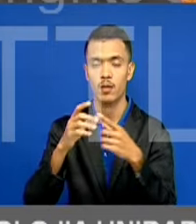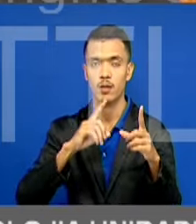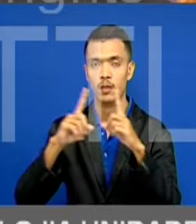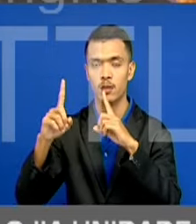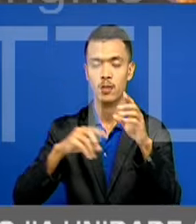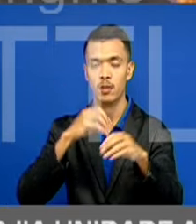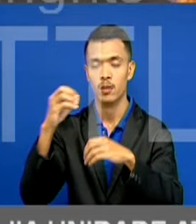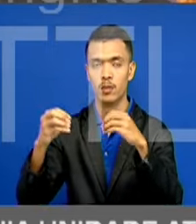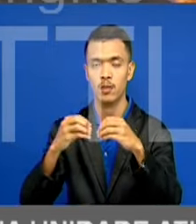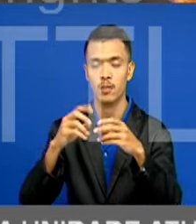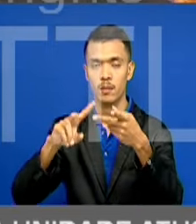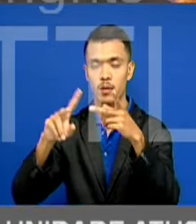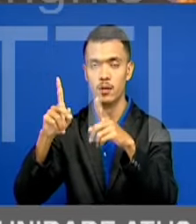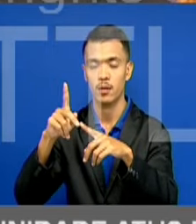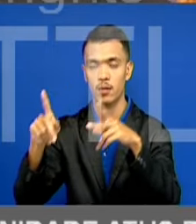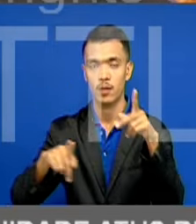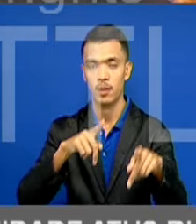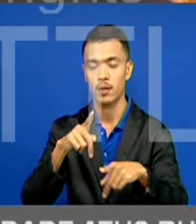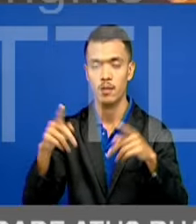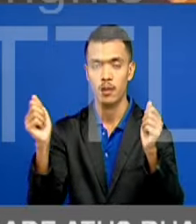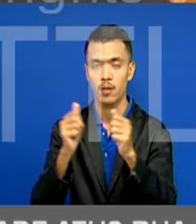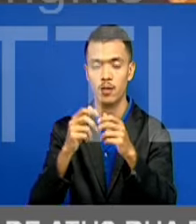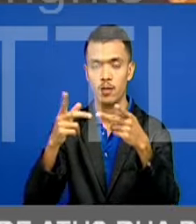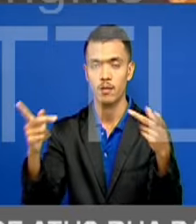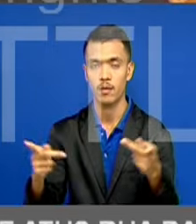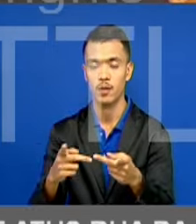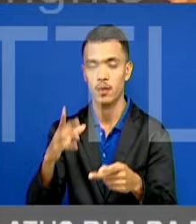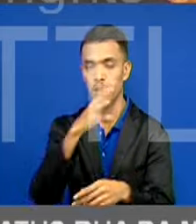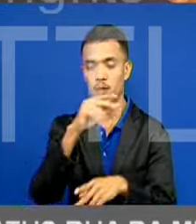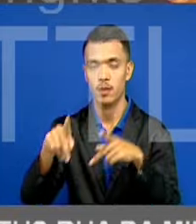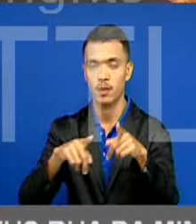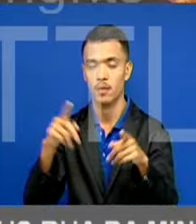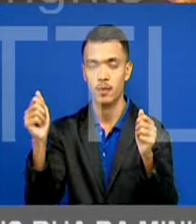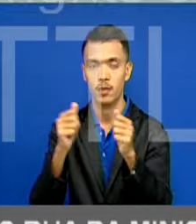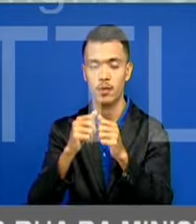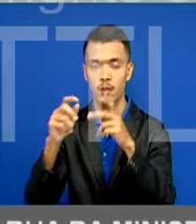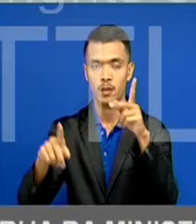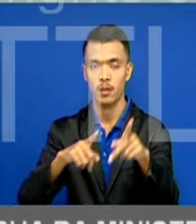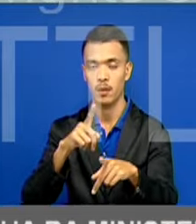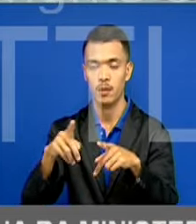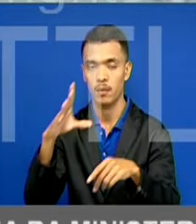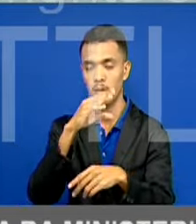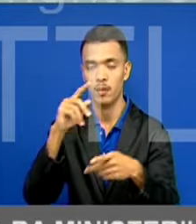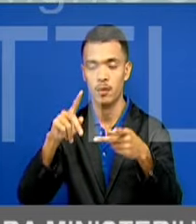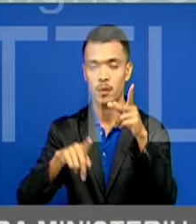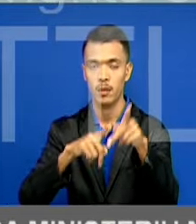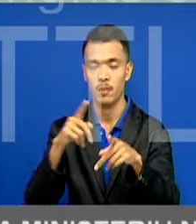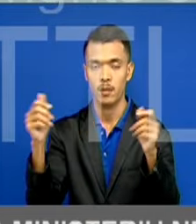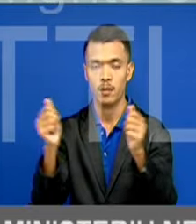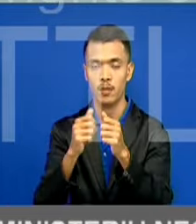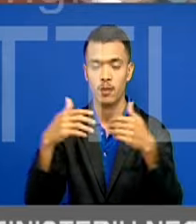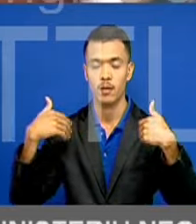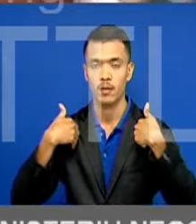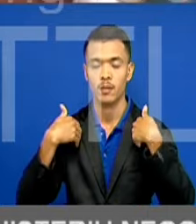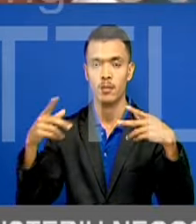a relação ema ho natureza, relação ema ho ema, relação ema ho animal. Administrador posto administrativo